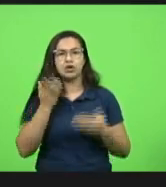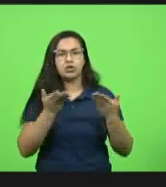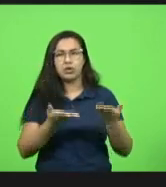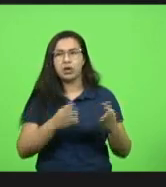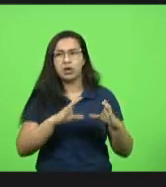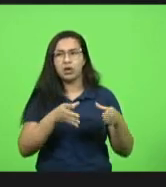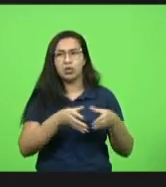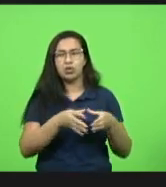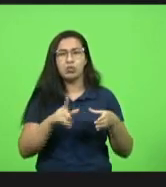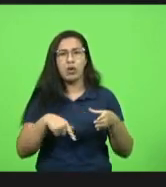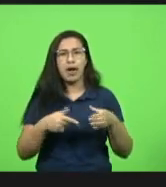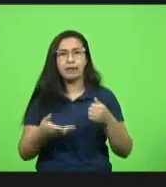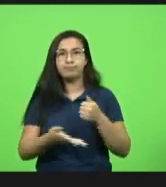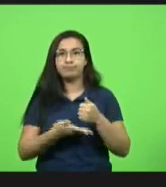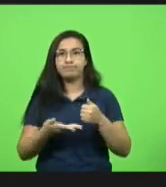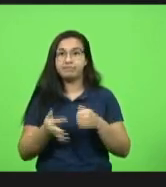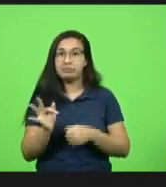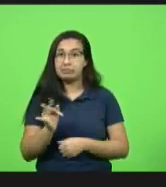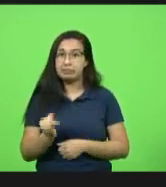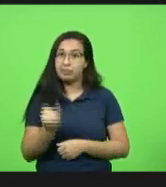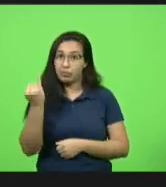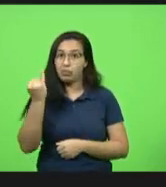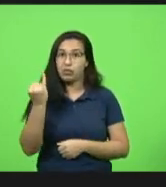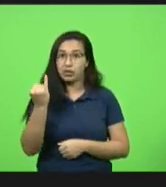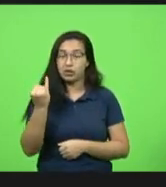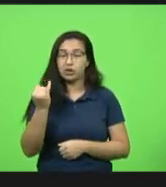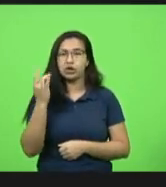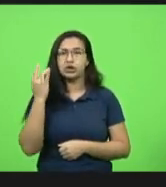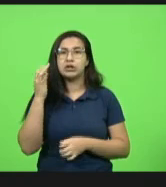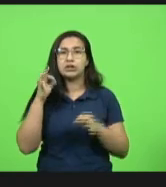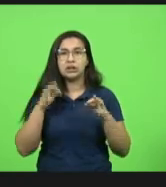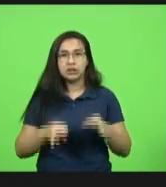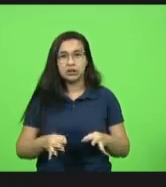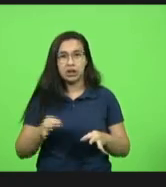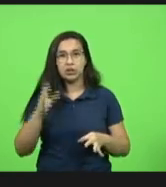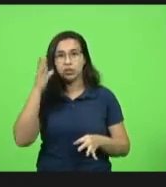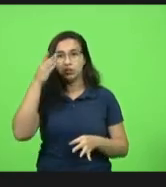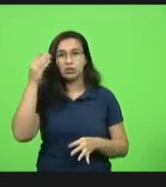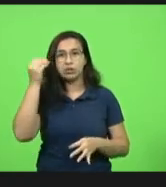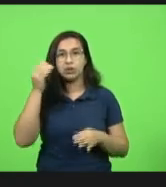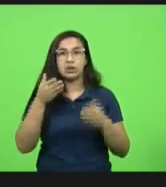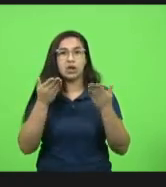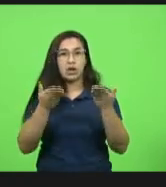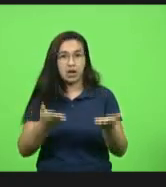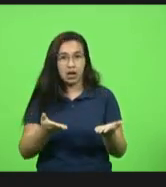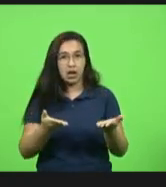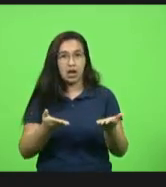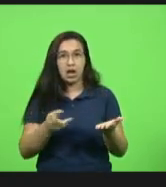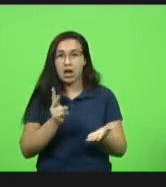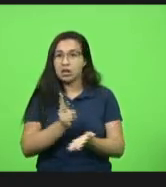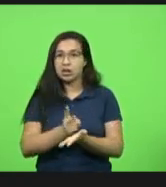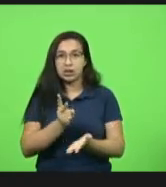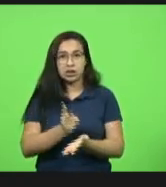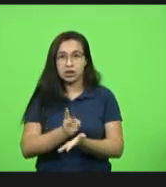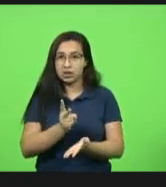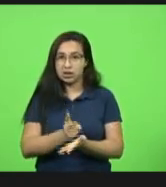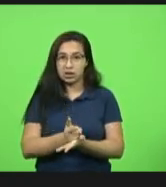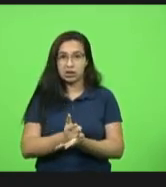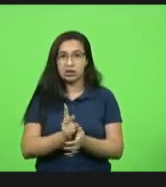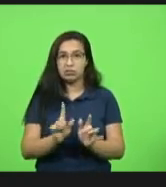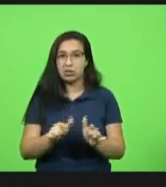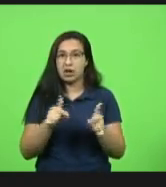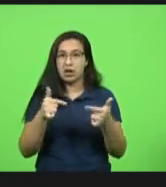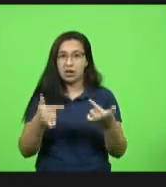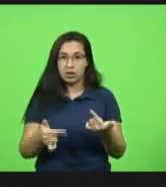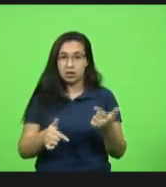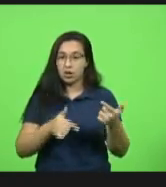fundamental e eu tenho certeza que a deputada Luciane Carminati agiu como sempre age, eu nunca vi nada diferente,